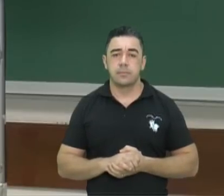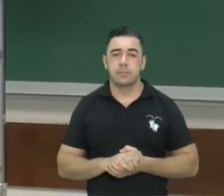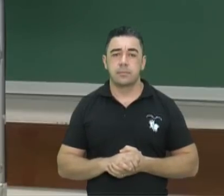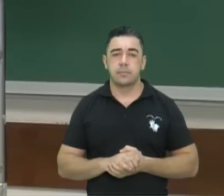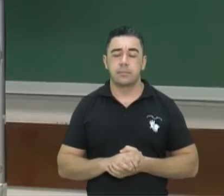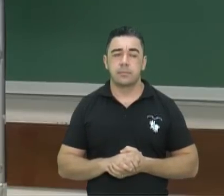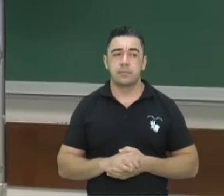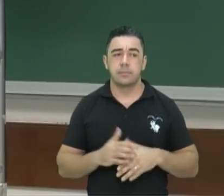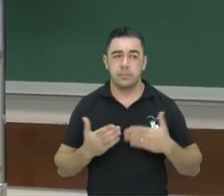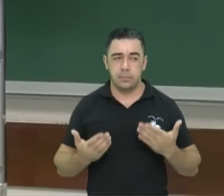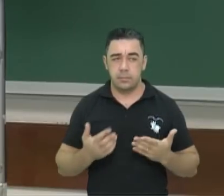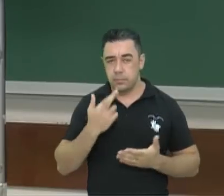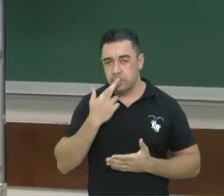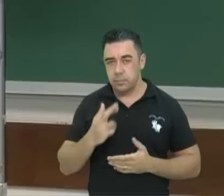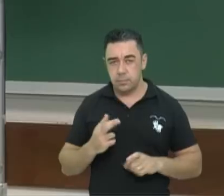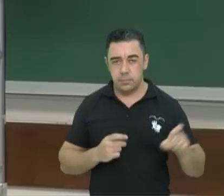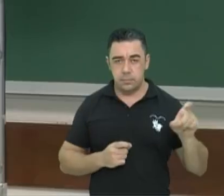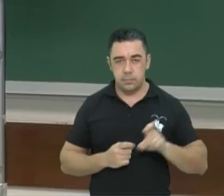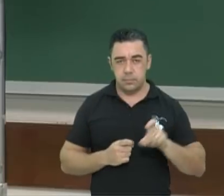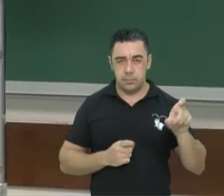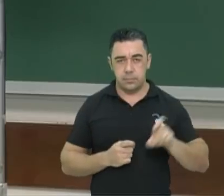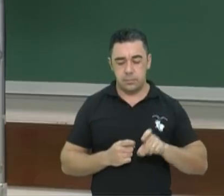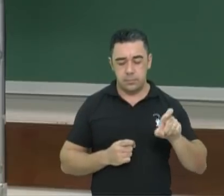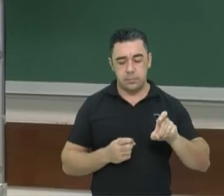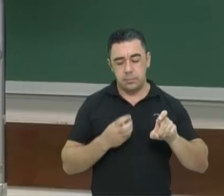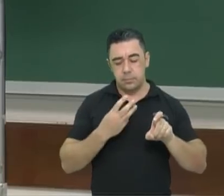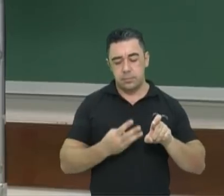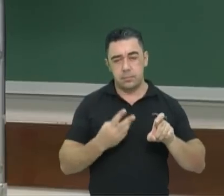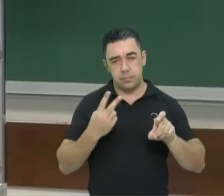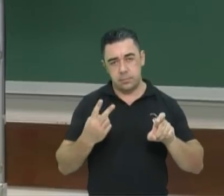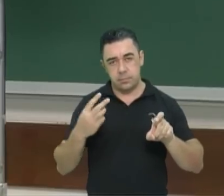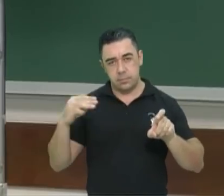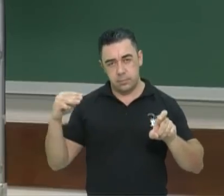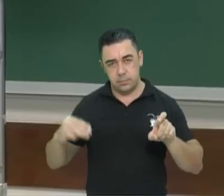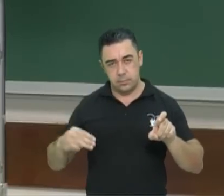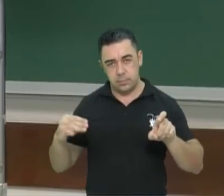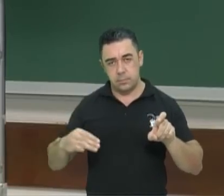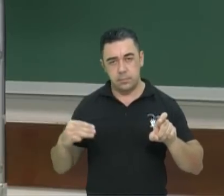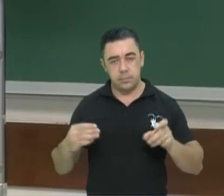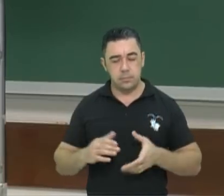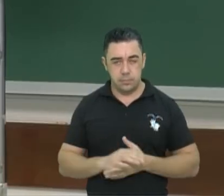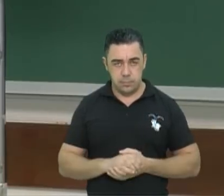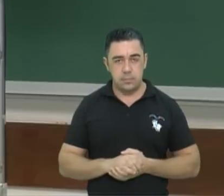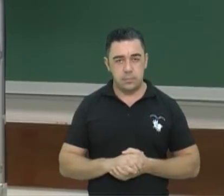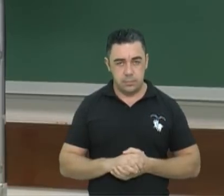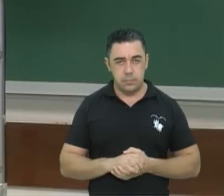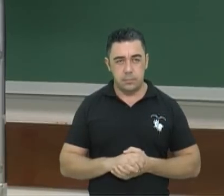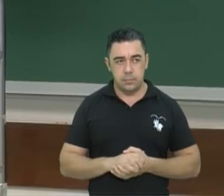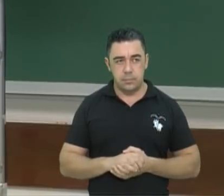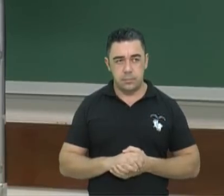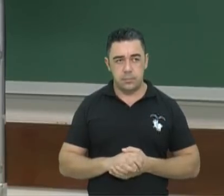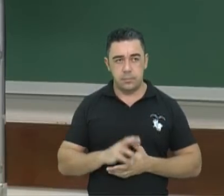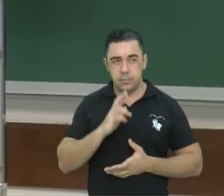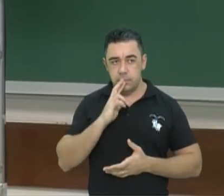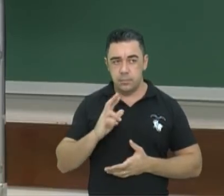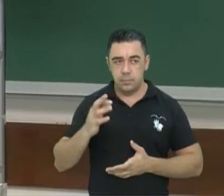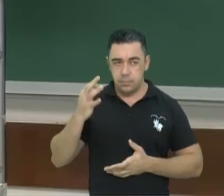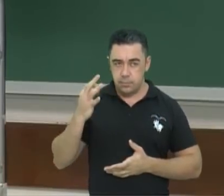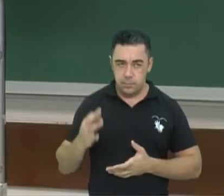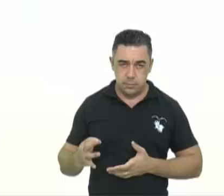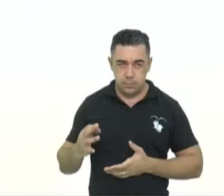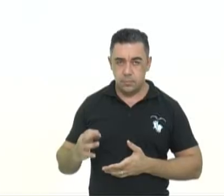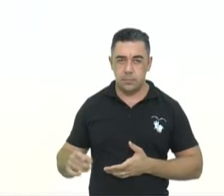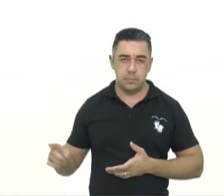5. Então, a largura deste meu lago vale 32 metros, tá?